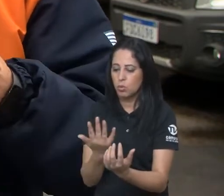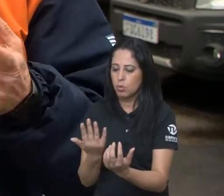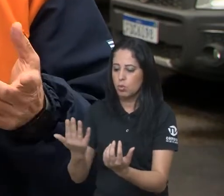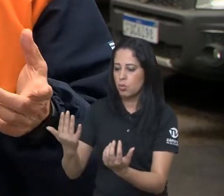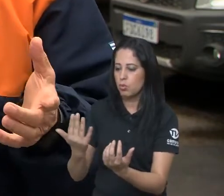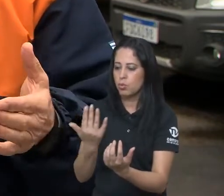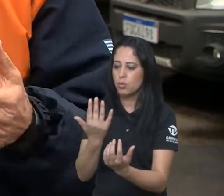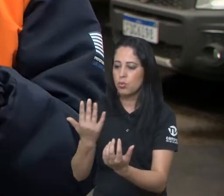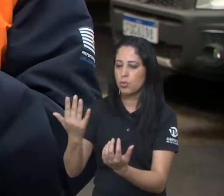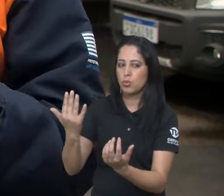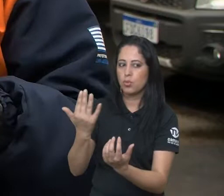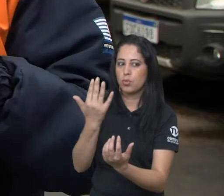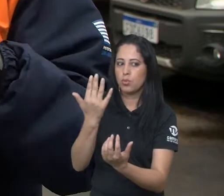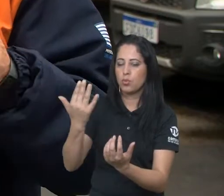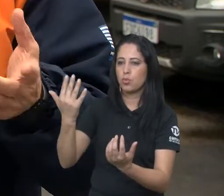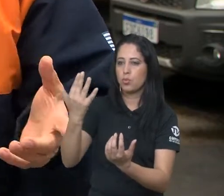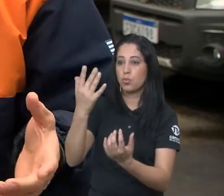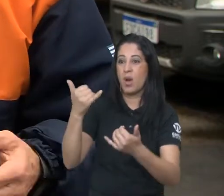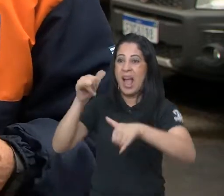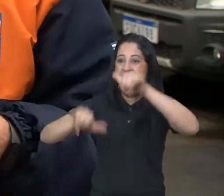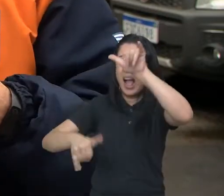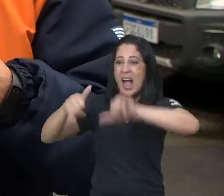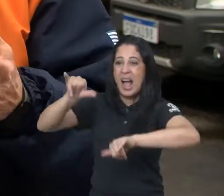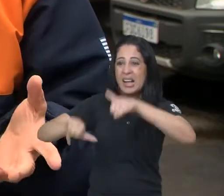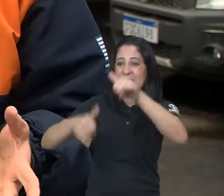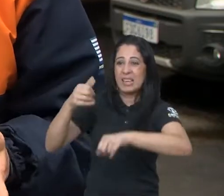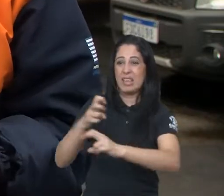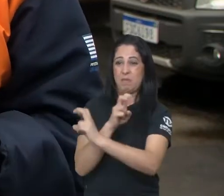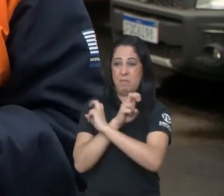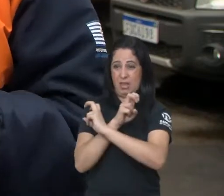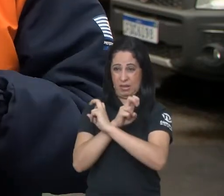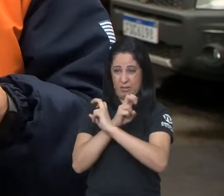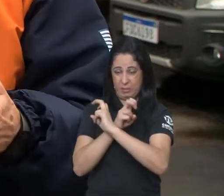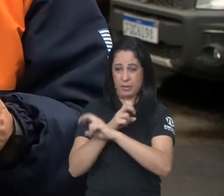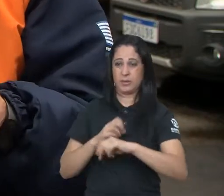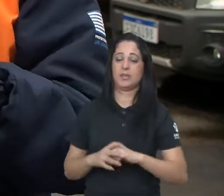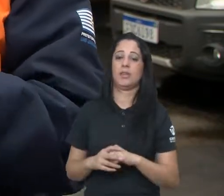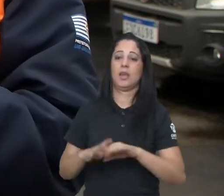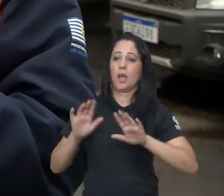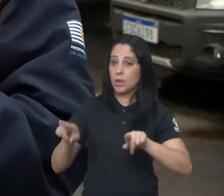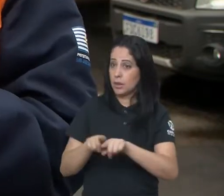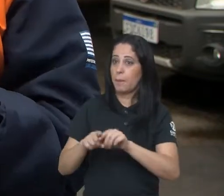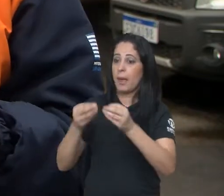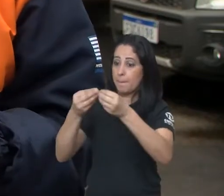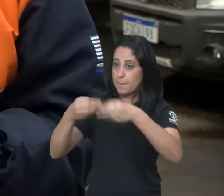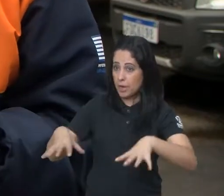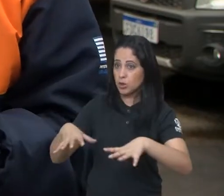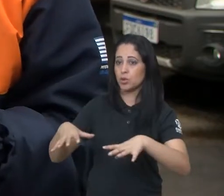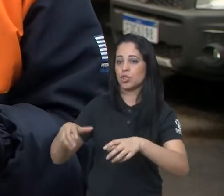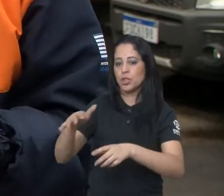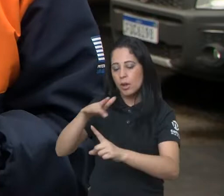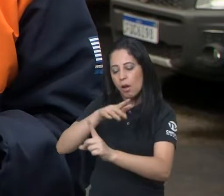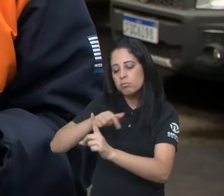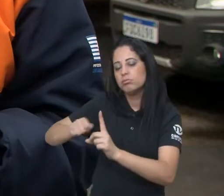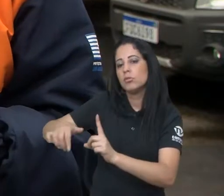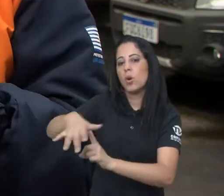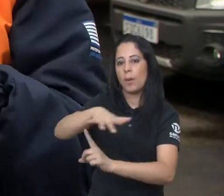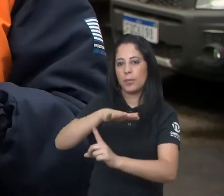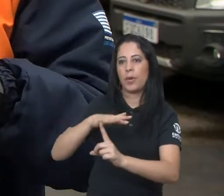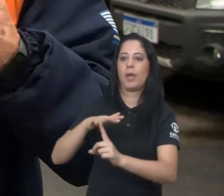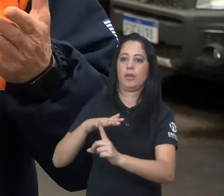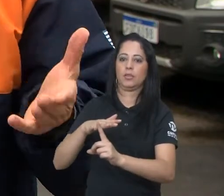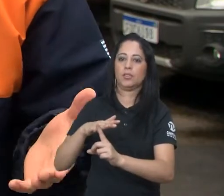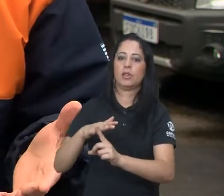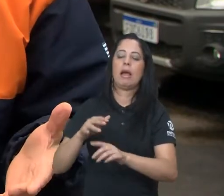prejudicando o sistema respiratório das pessoas. E além do prejuízo ambiental, que é muito grande. Às